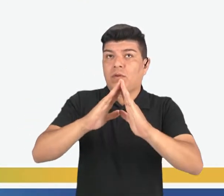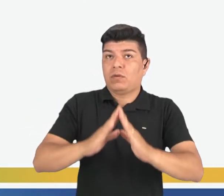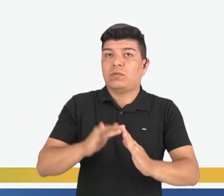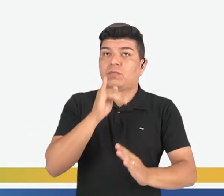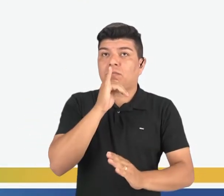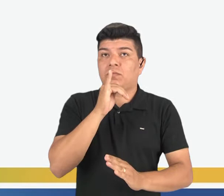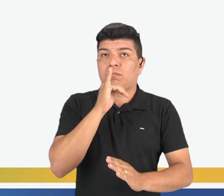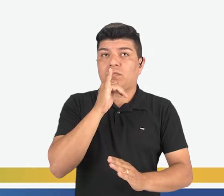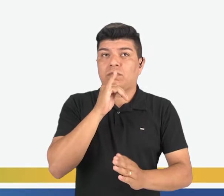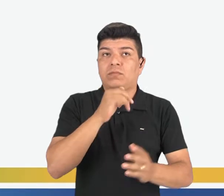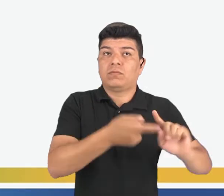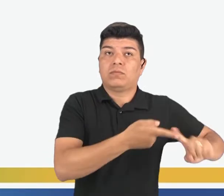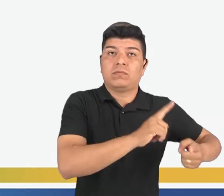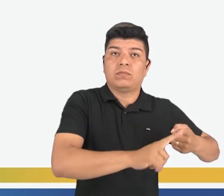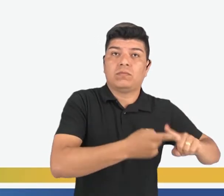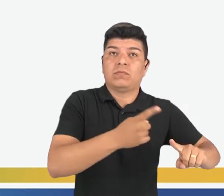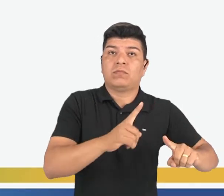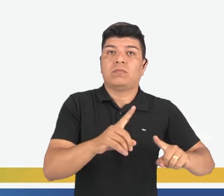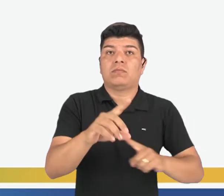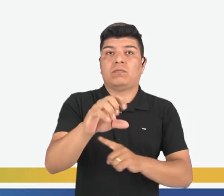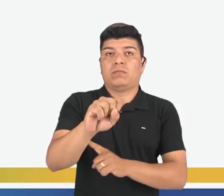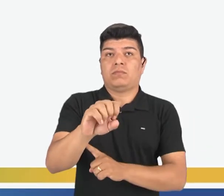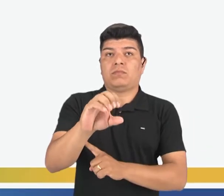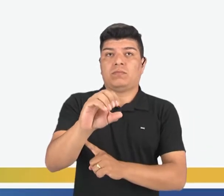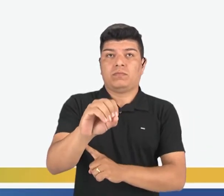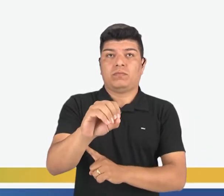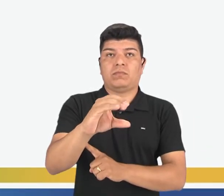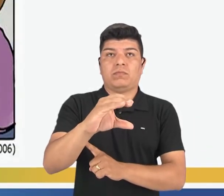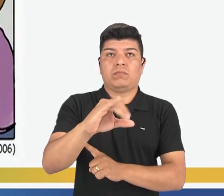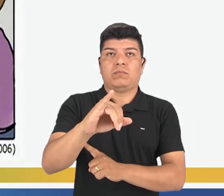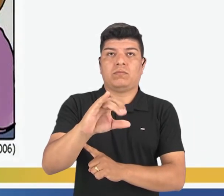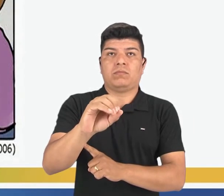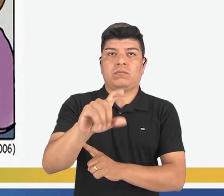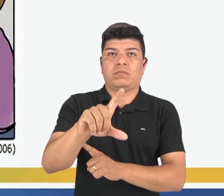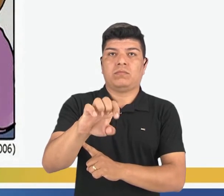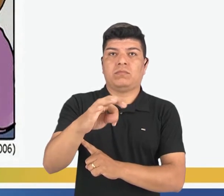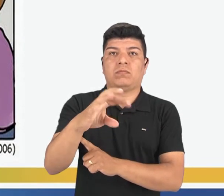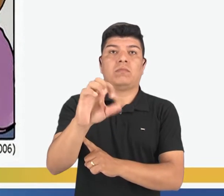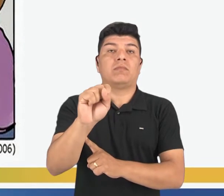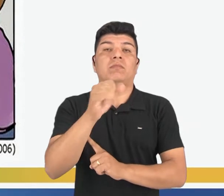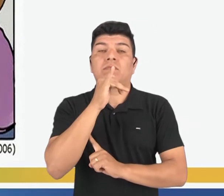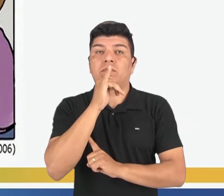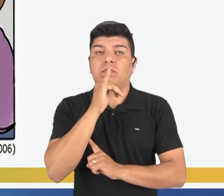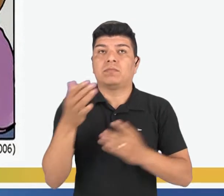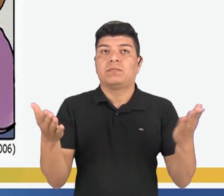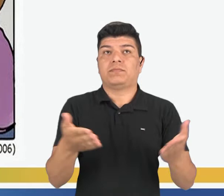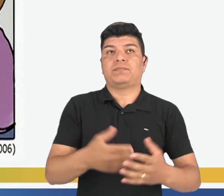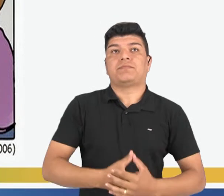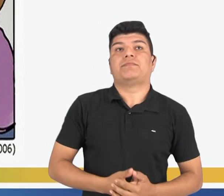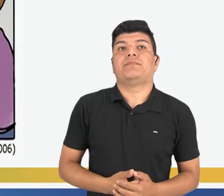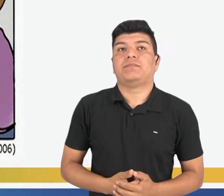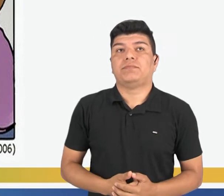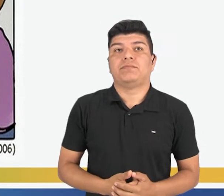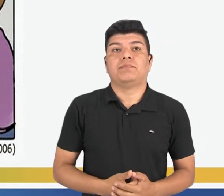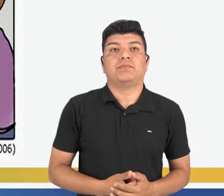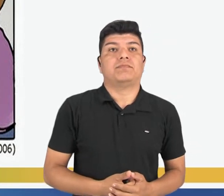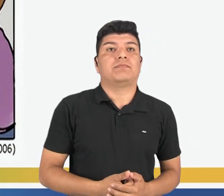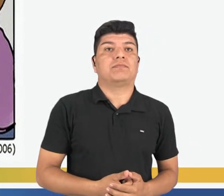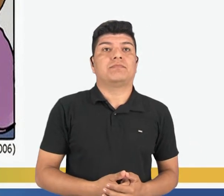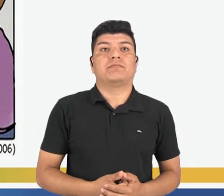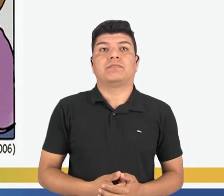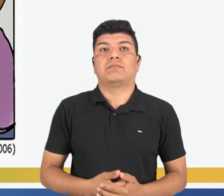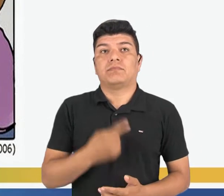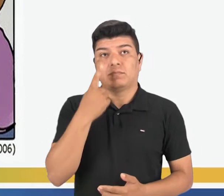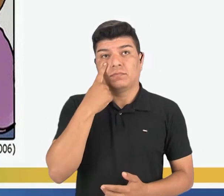desse tipo de variação são os socioletos. O que é isso? Olha só, vamos ver o exemplo aí, ó. No caso, a gente viu